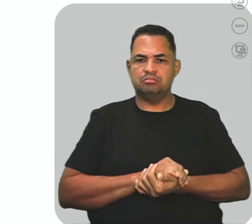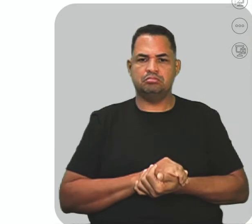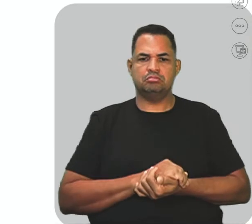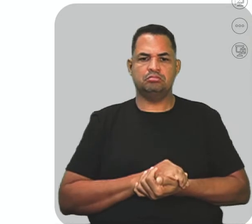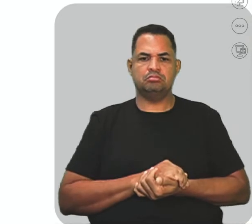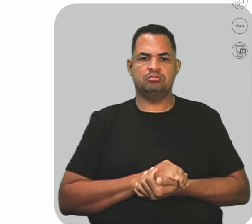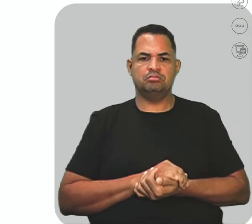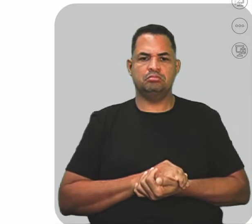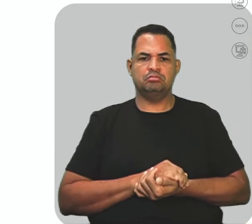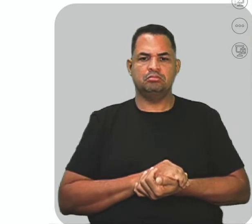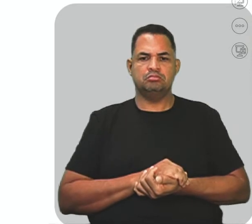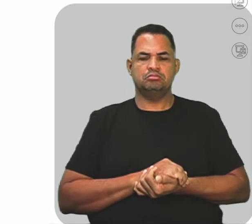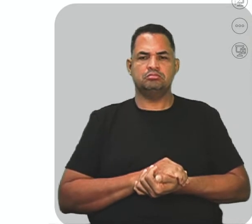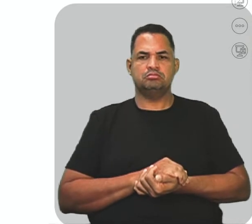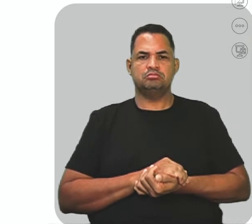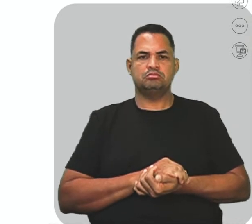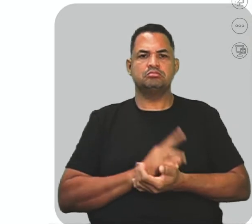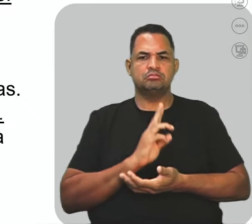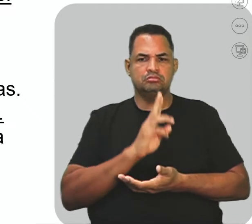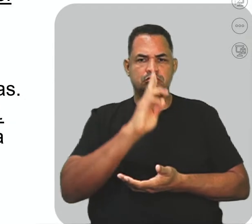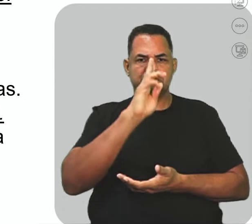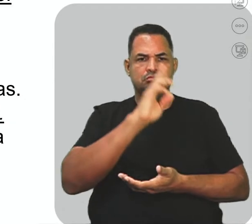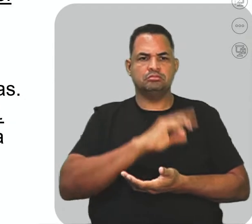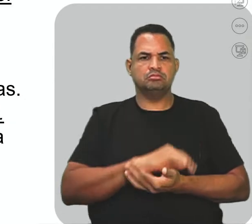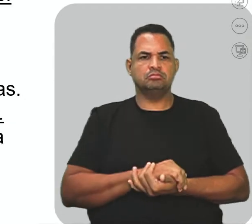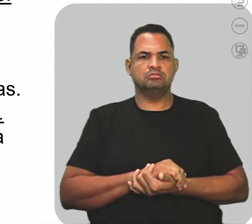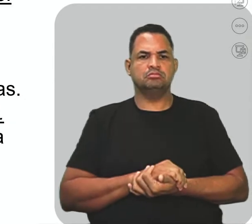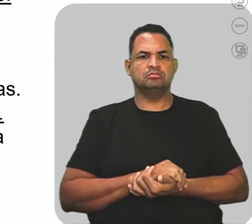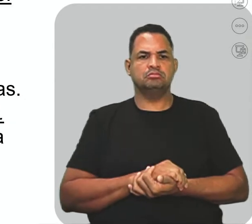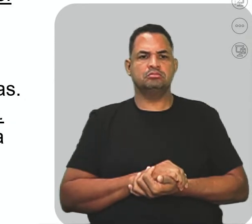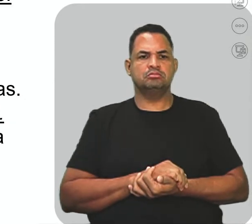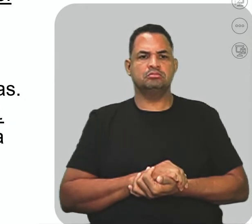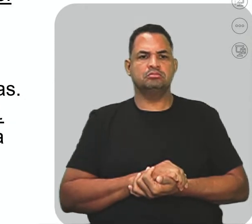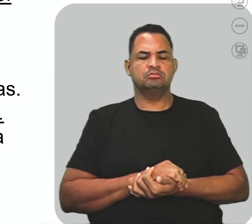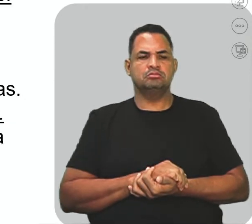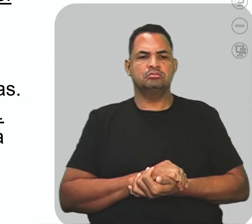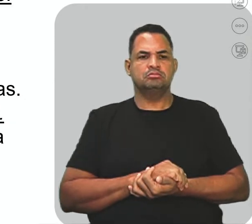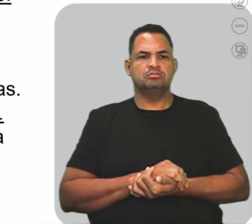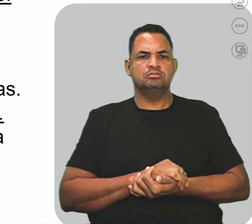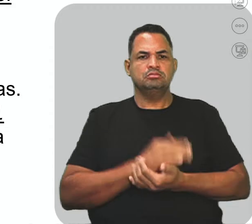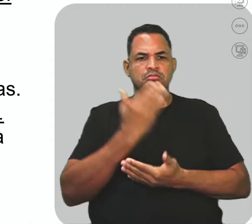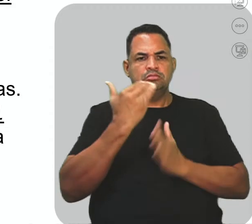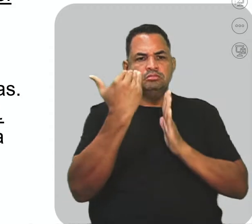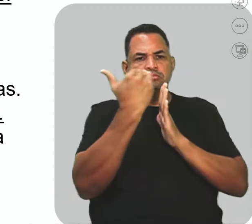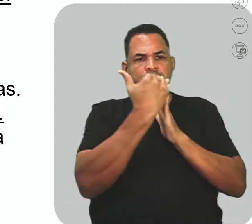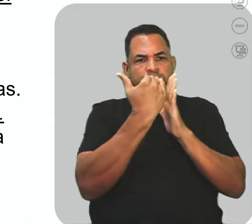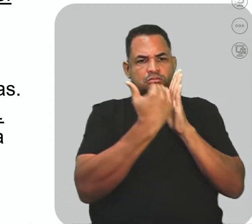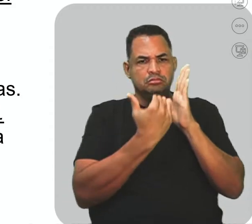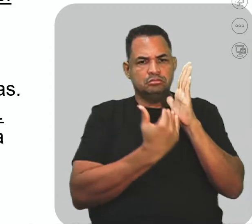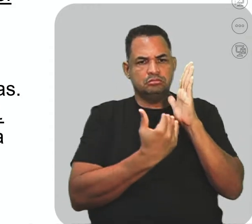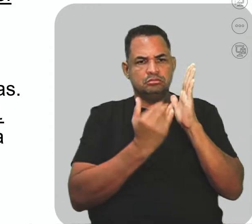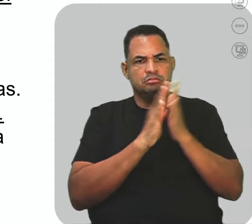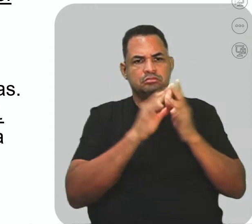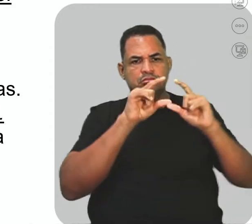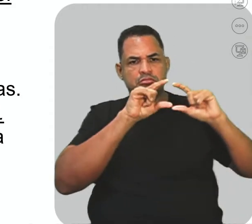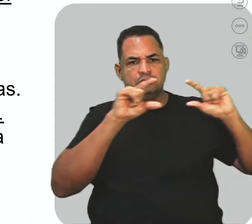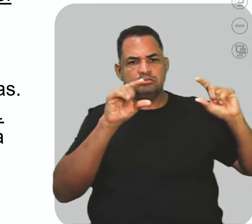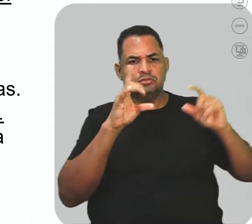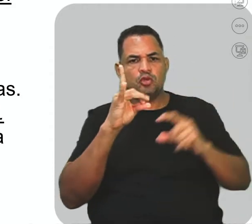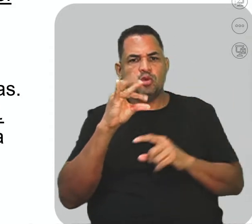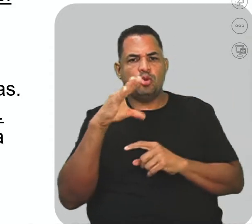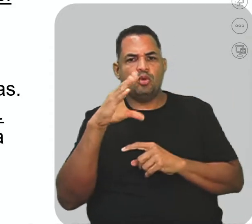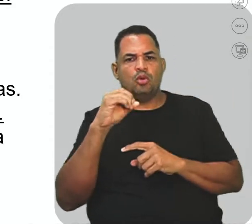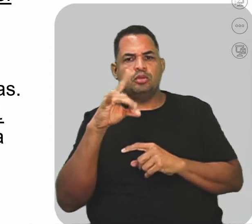Beleza. Feito assim, nós vamos seguir já trazendo para você classificação das orações